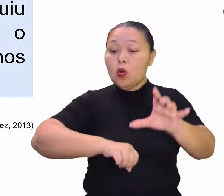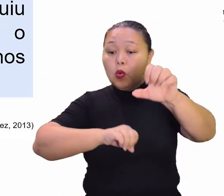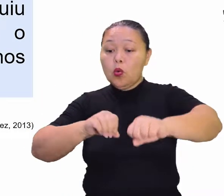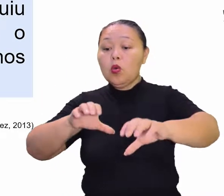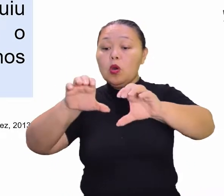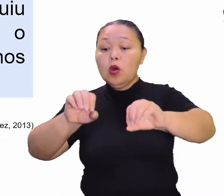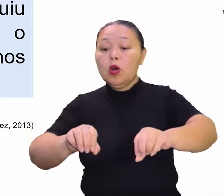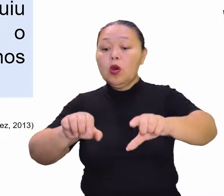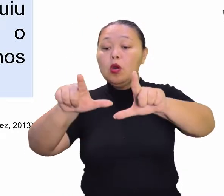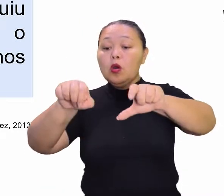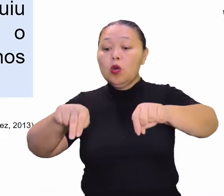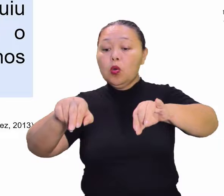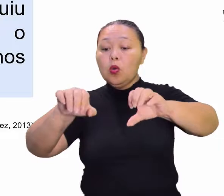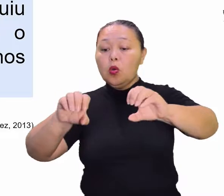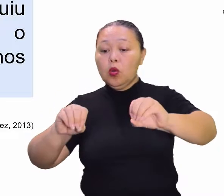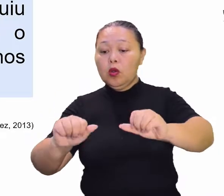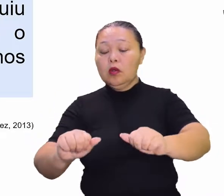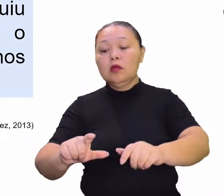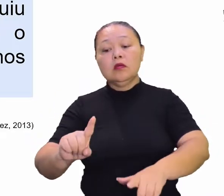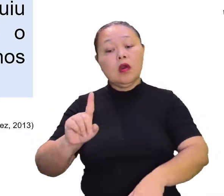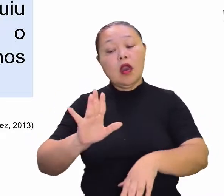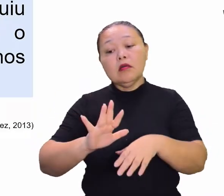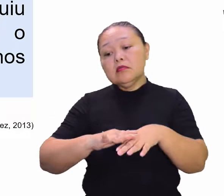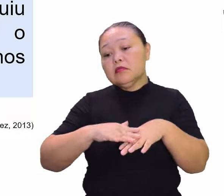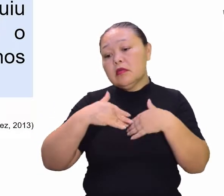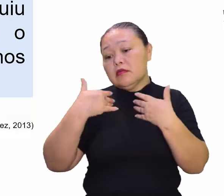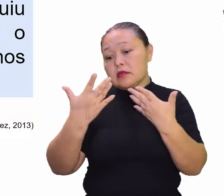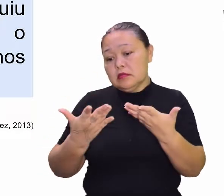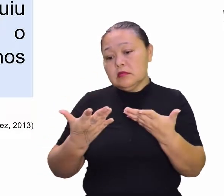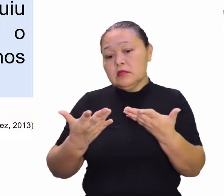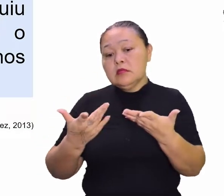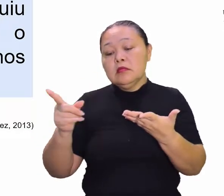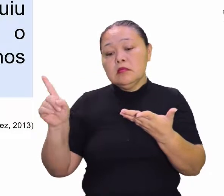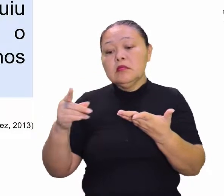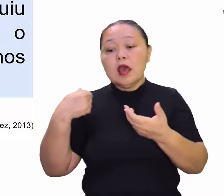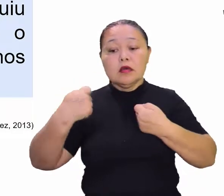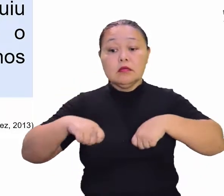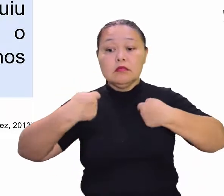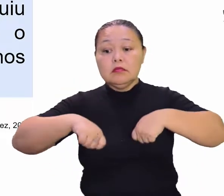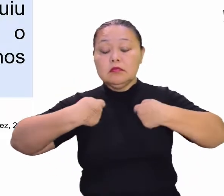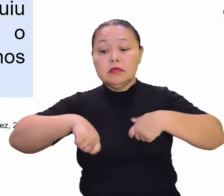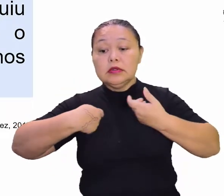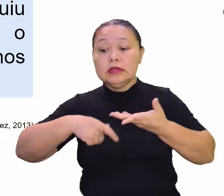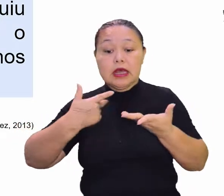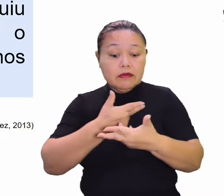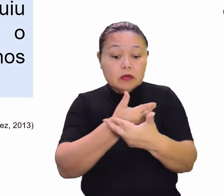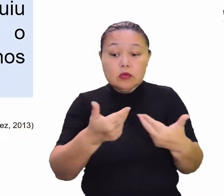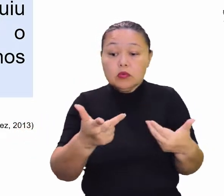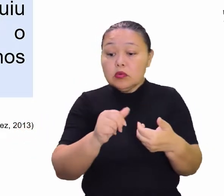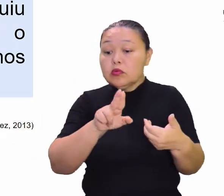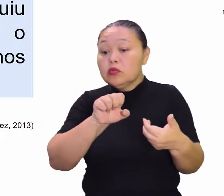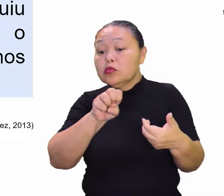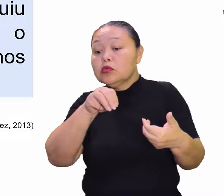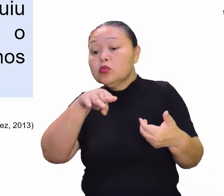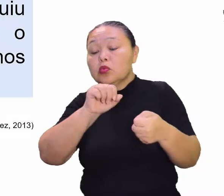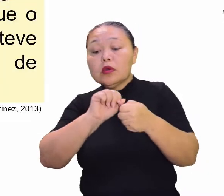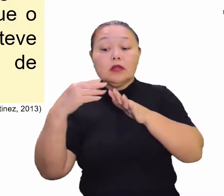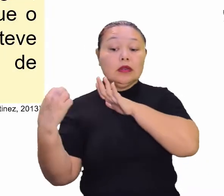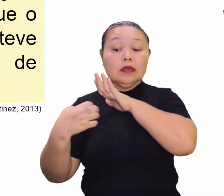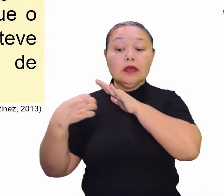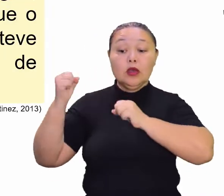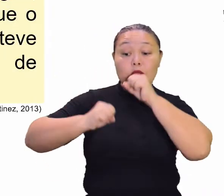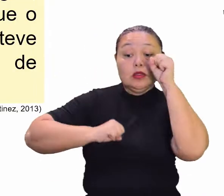colonialismo. Exatamente. Só que foi bem mais explorador, né? Porque agora precisava de muitos insumos, porque agora a gente tem